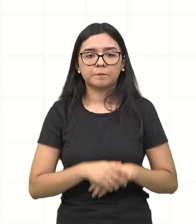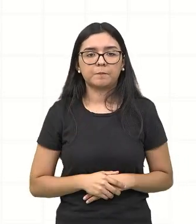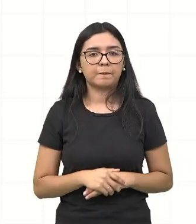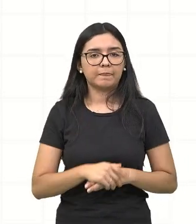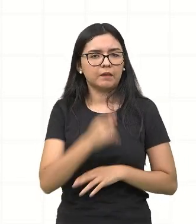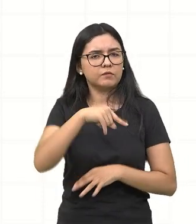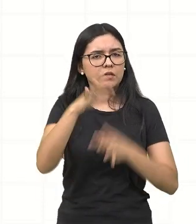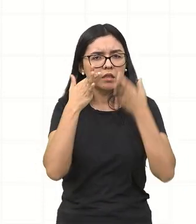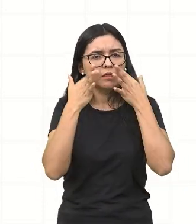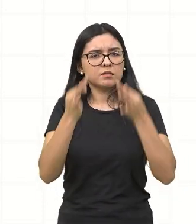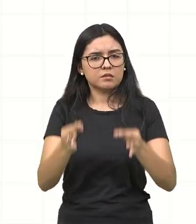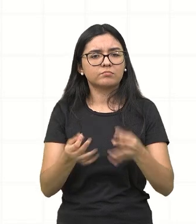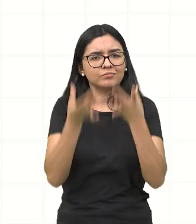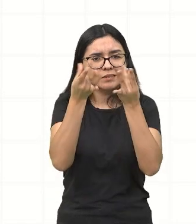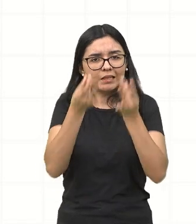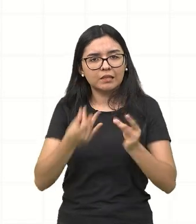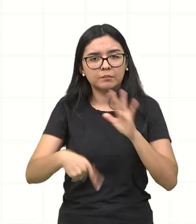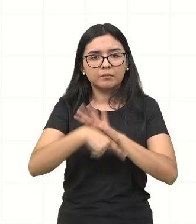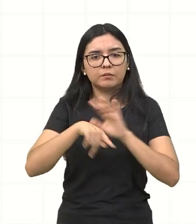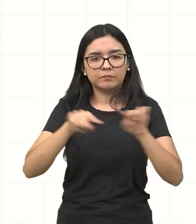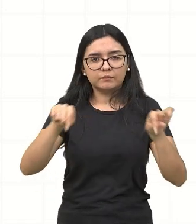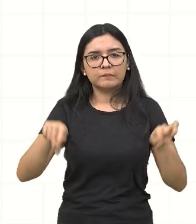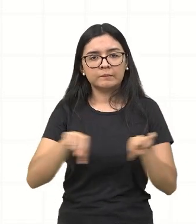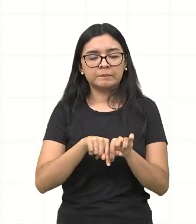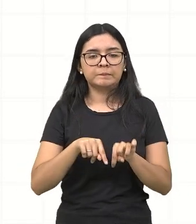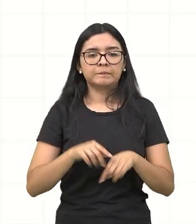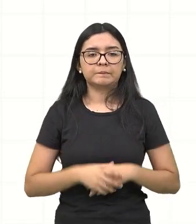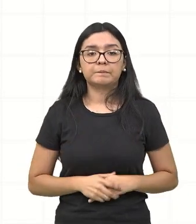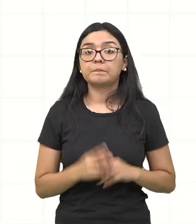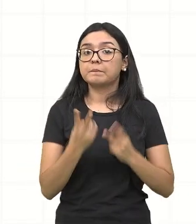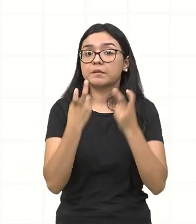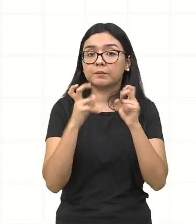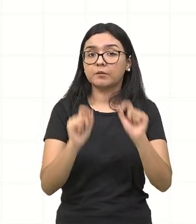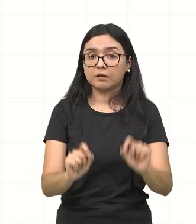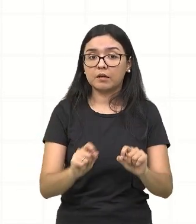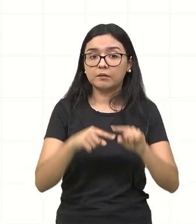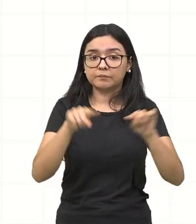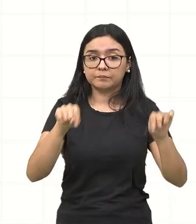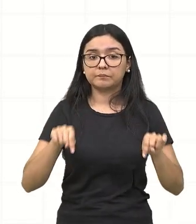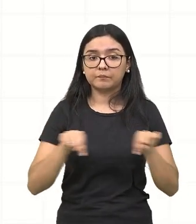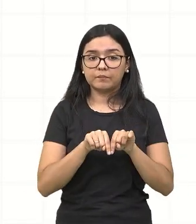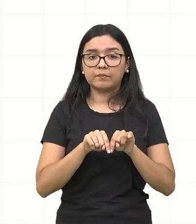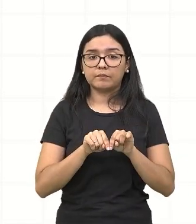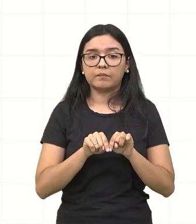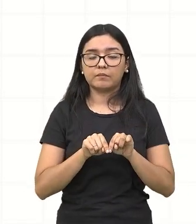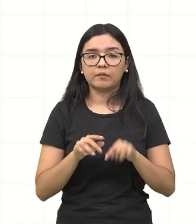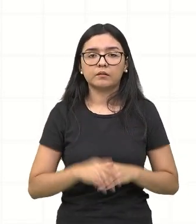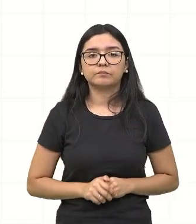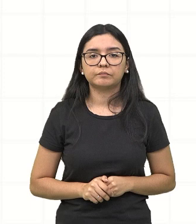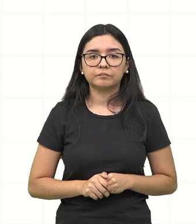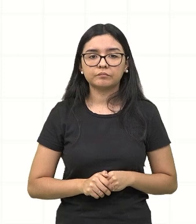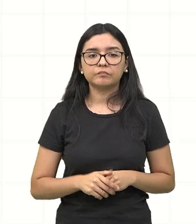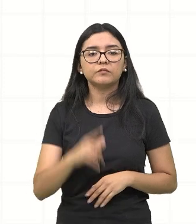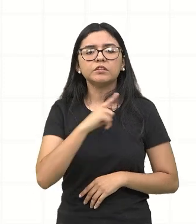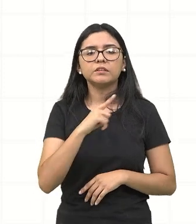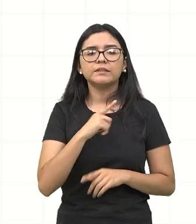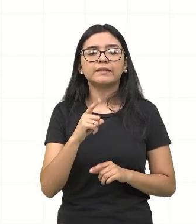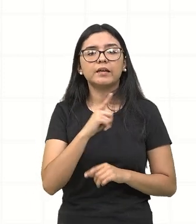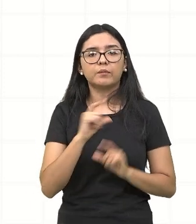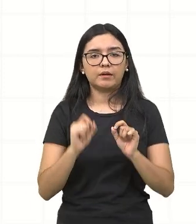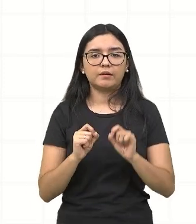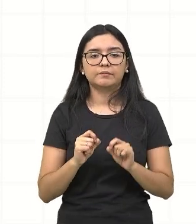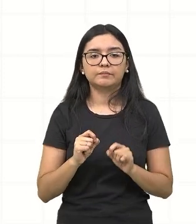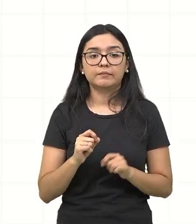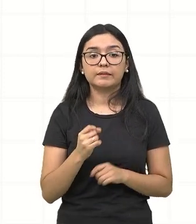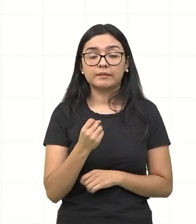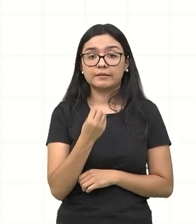para você para alguns detalhes aqui, tá bom? Perceba que nessa lateral, ó, nós temos 3 cubos, ó.